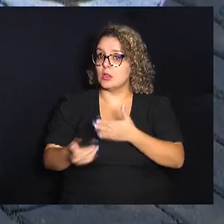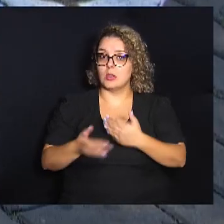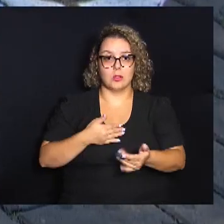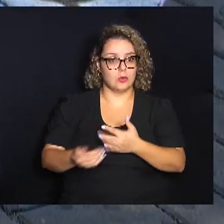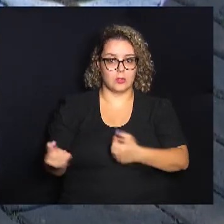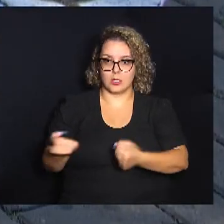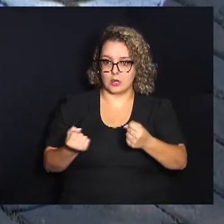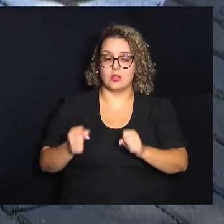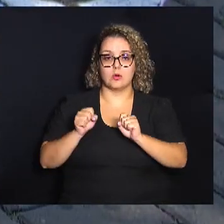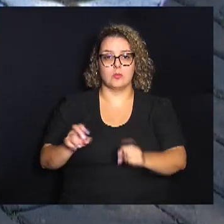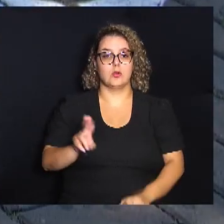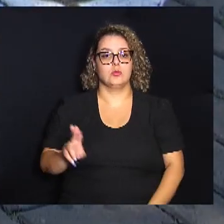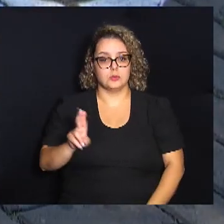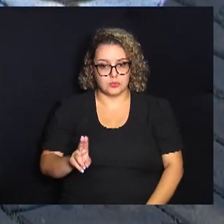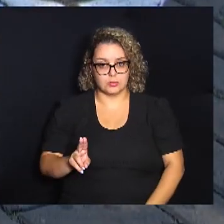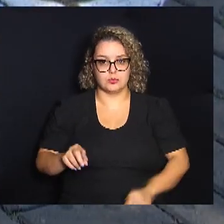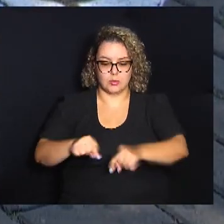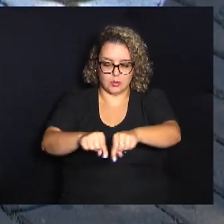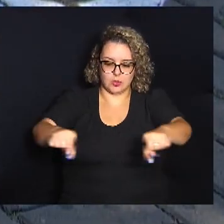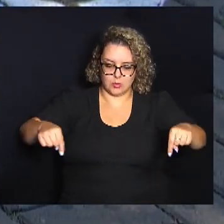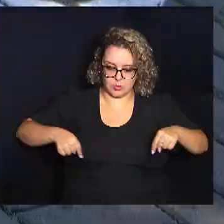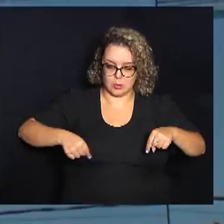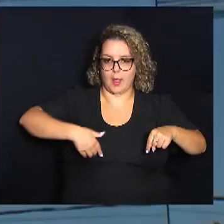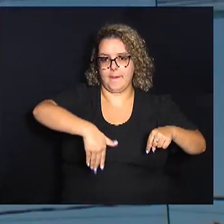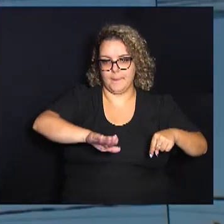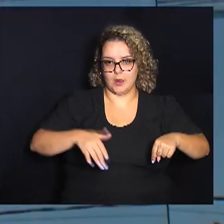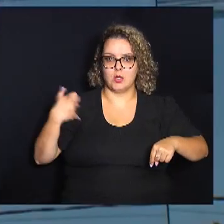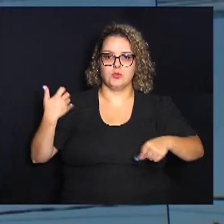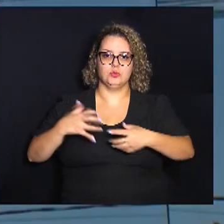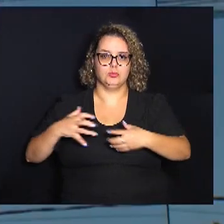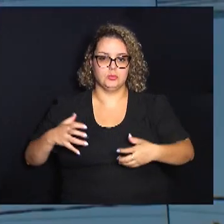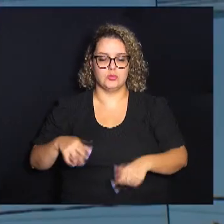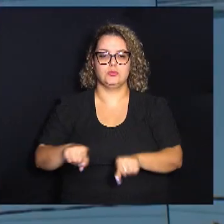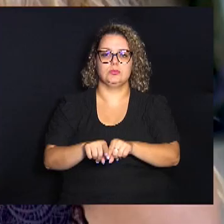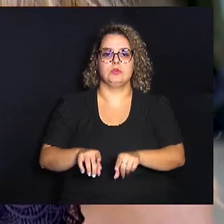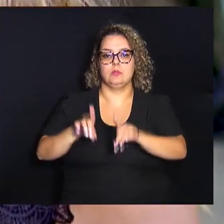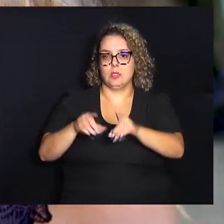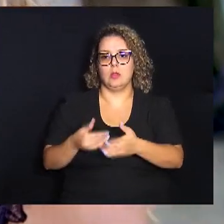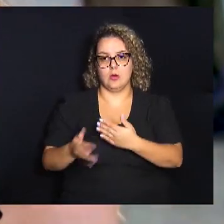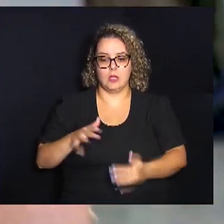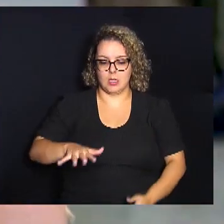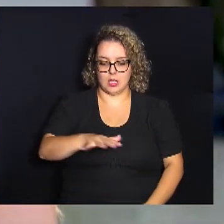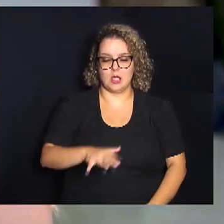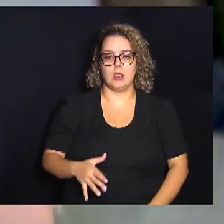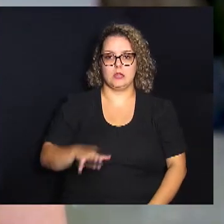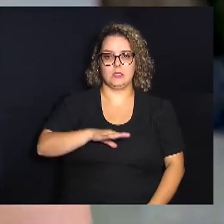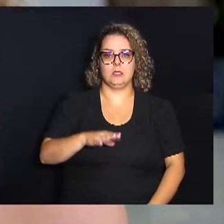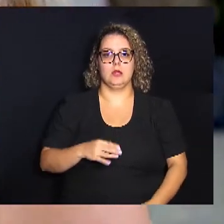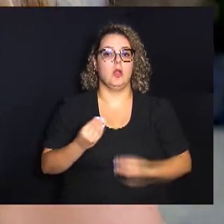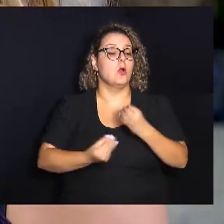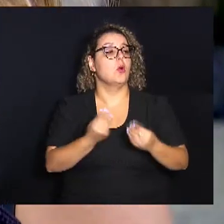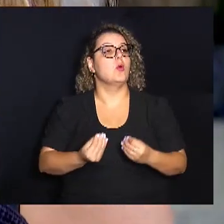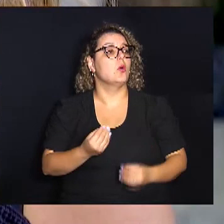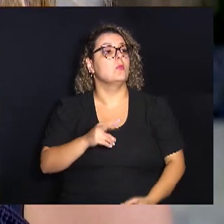e ele pode utilizar as vagas demarcadas, tanto para idoso como para deficiente, em qualquer região da cidade. Qual a validade? Como funciona isso?